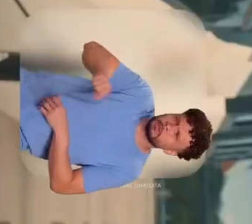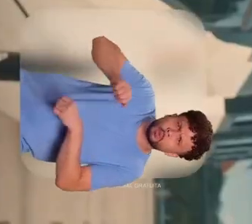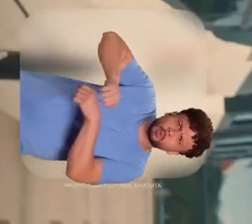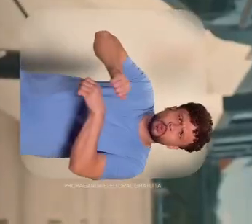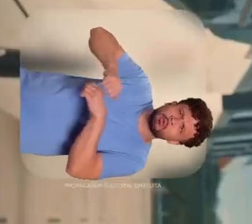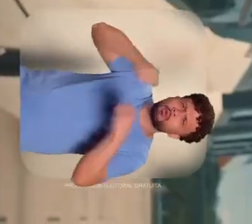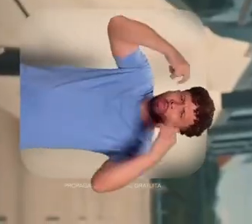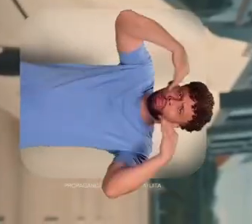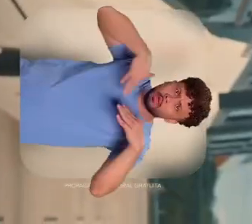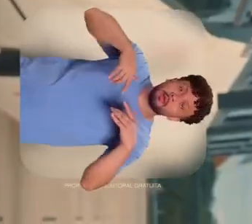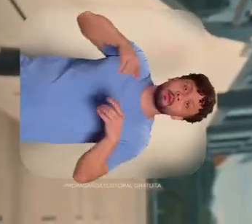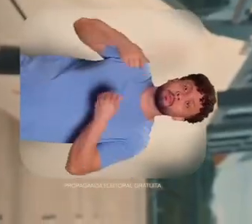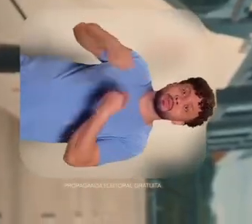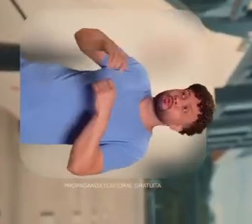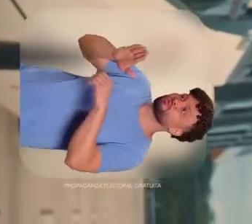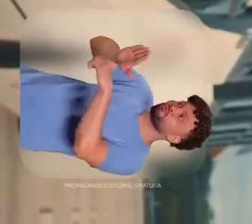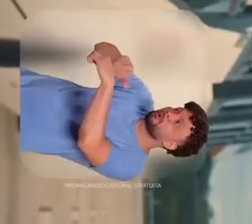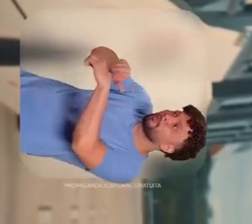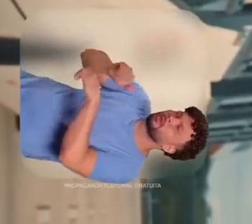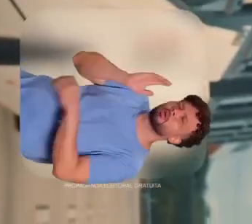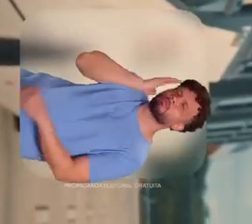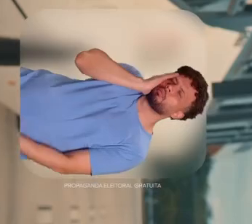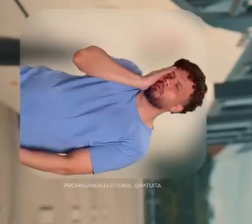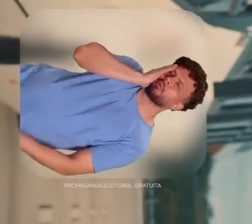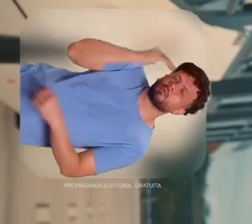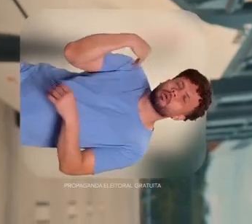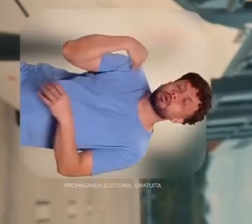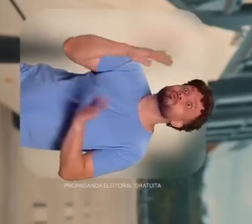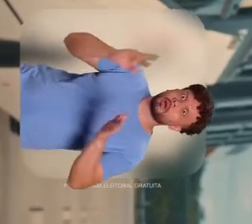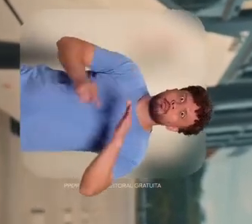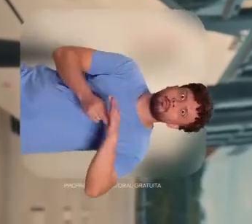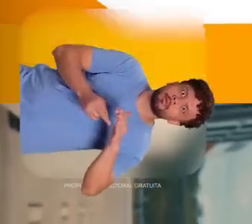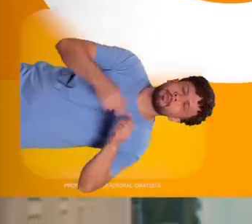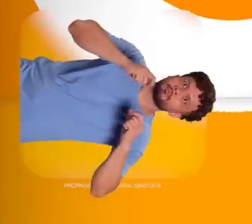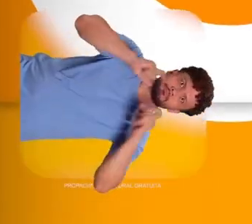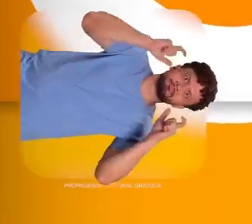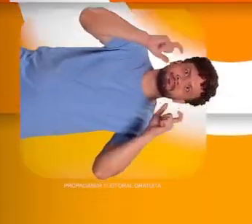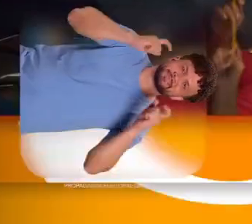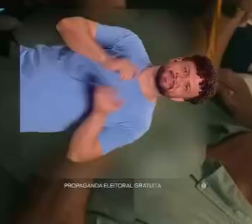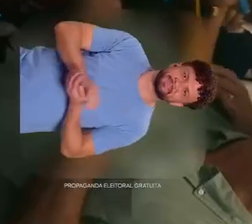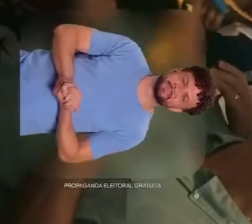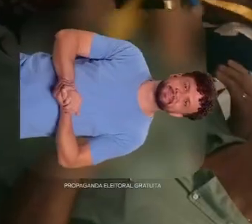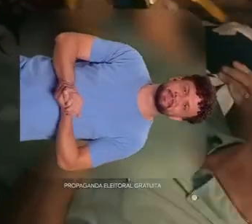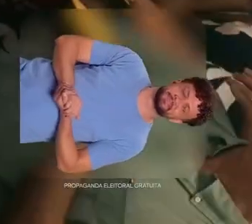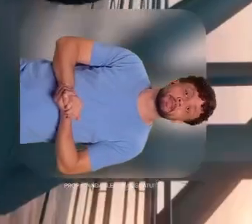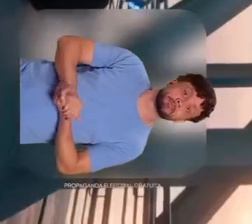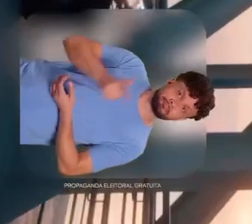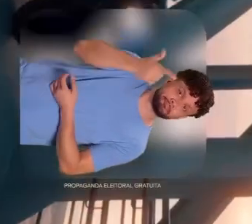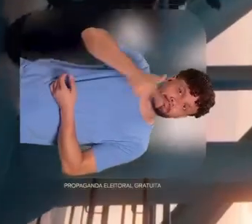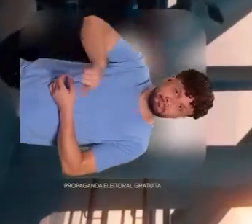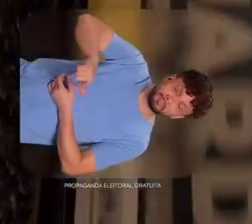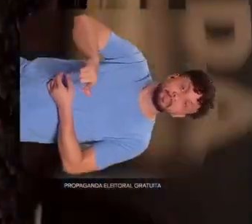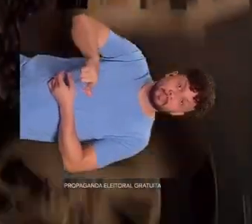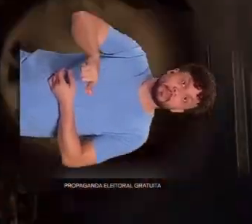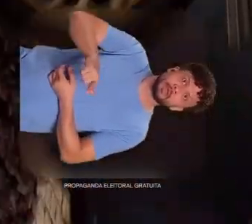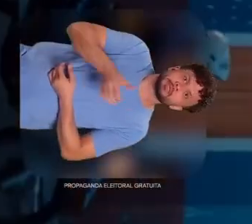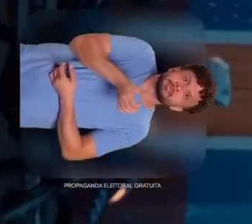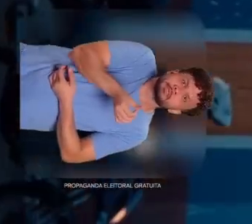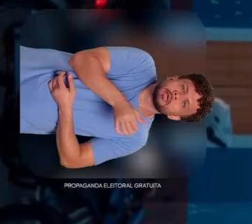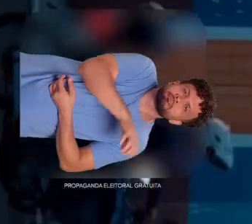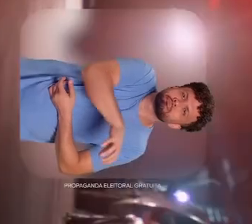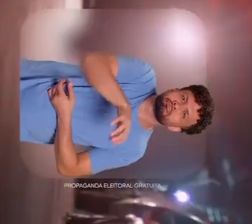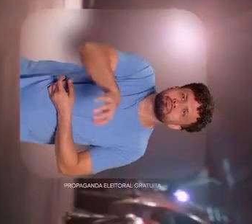porque os meus passageiros na primeira viagem vão dormindo e quando chegou lá, diga aí, chegou na parada, tem que acordar. E vem mais por aí. 6 novas